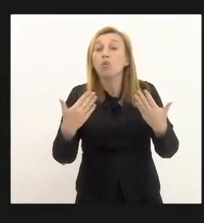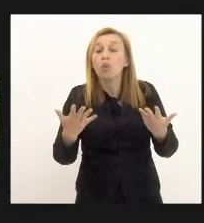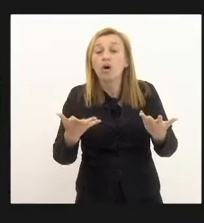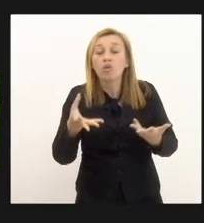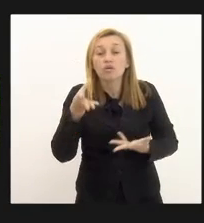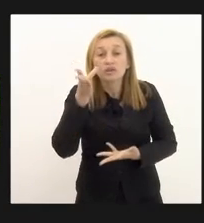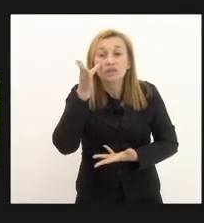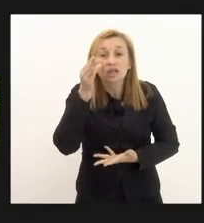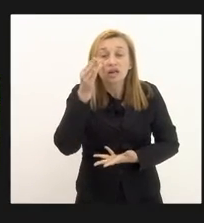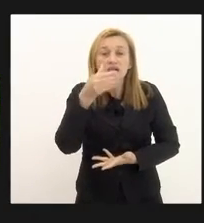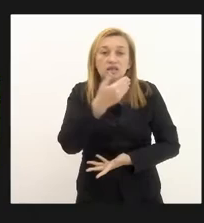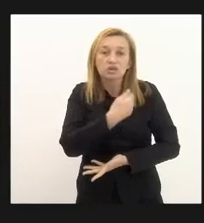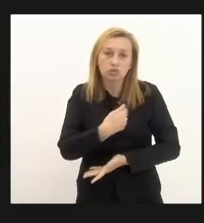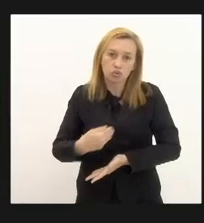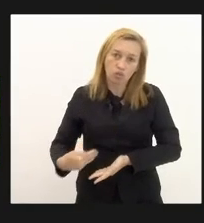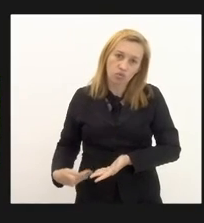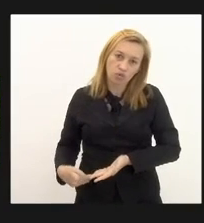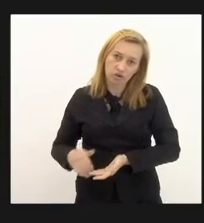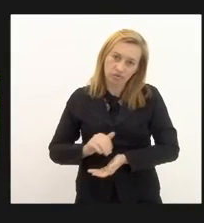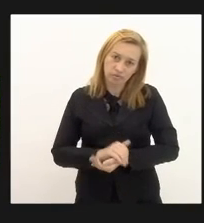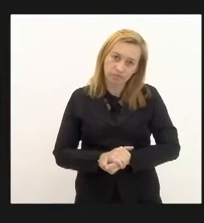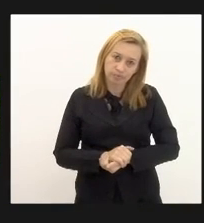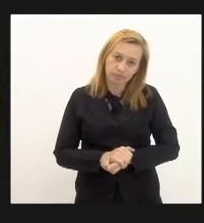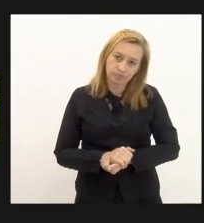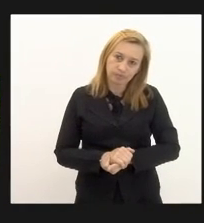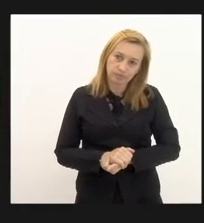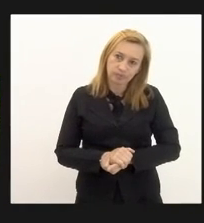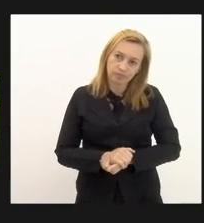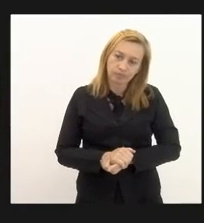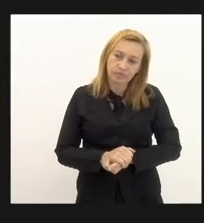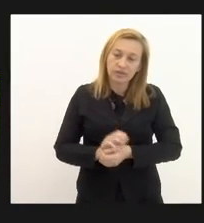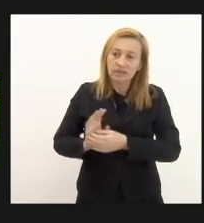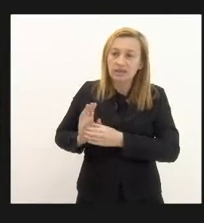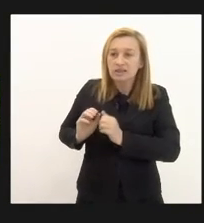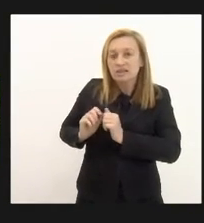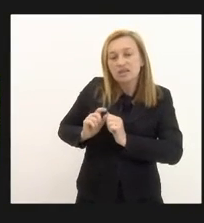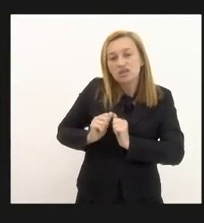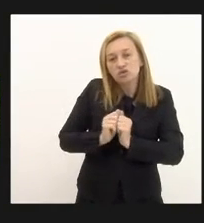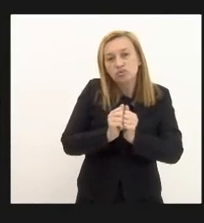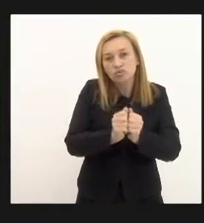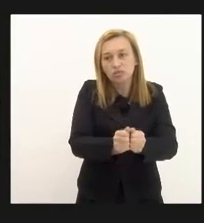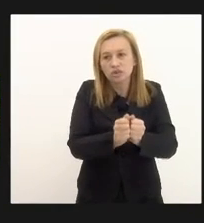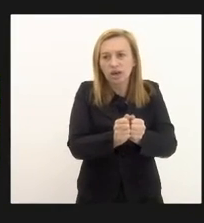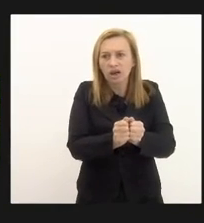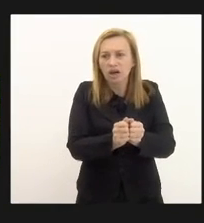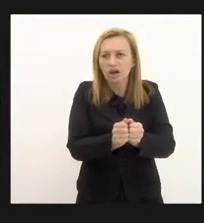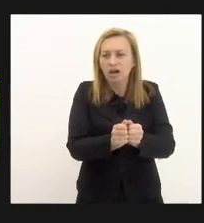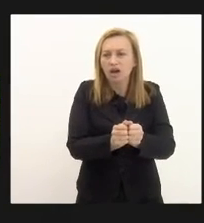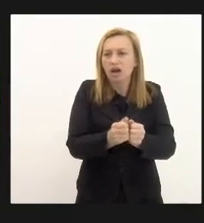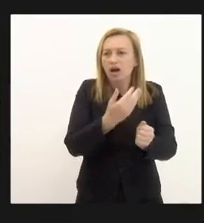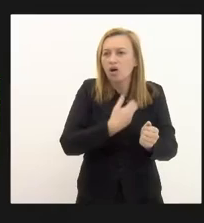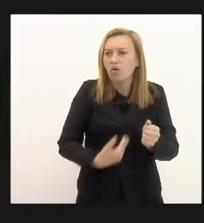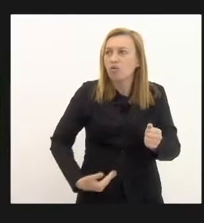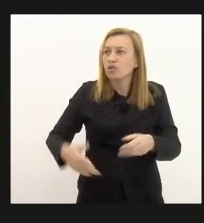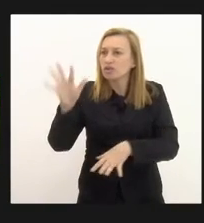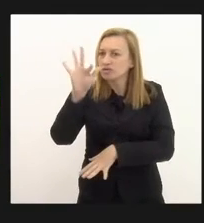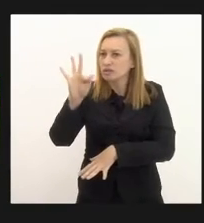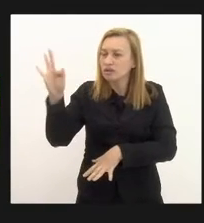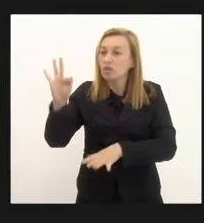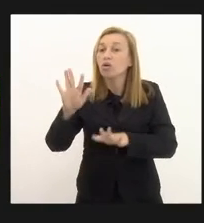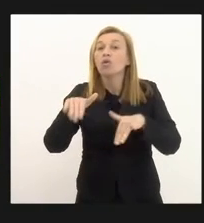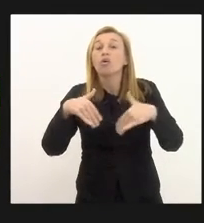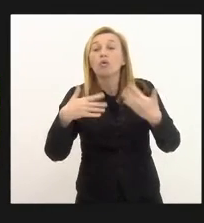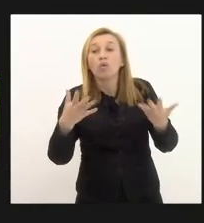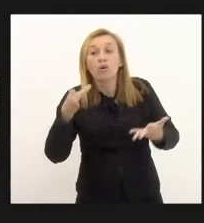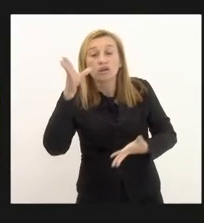intenção do governo né em se alinhar ao governo federal com a